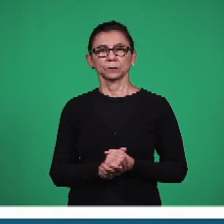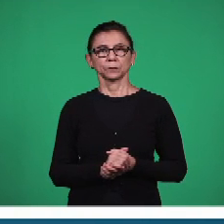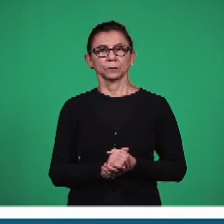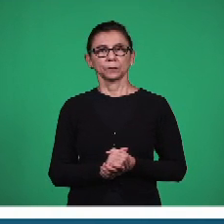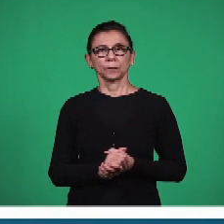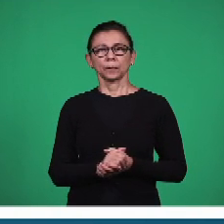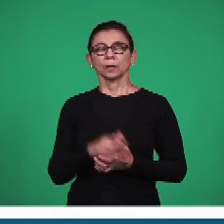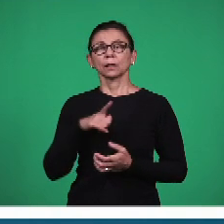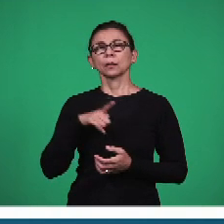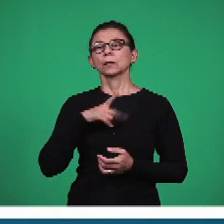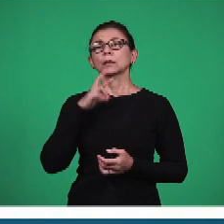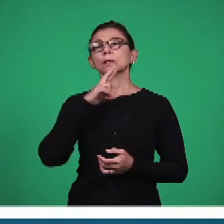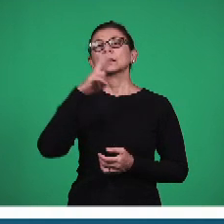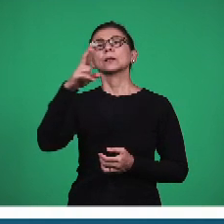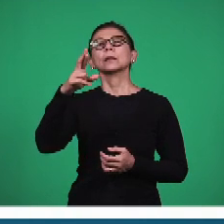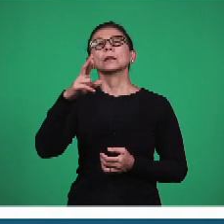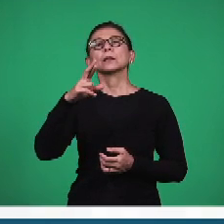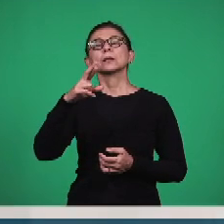mandei